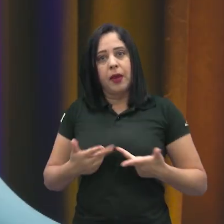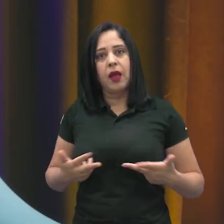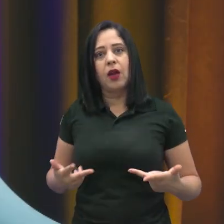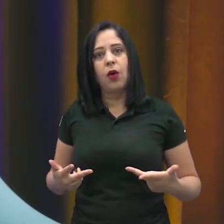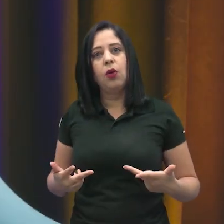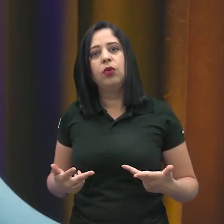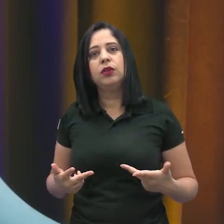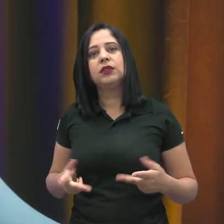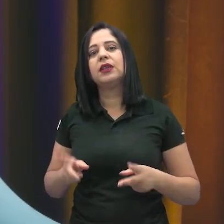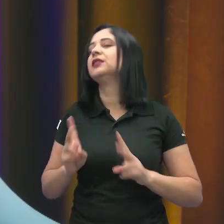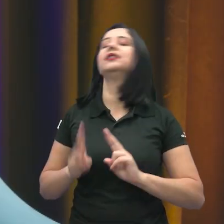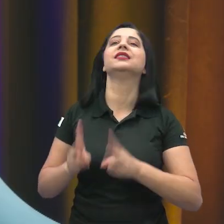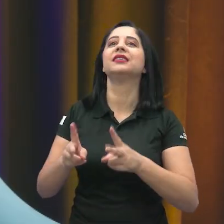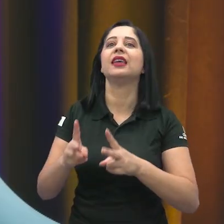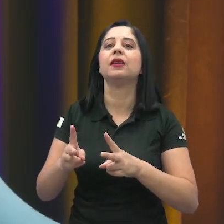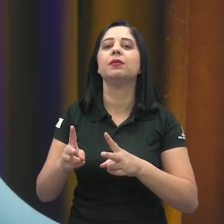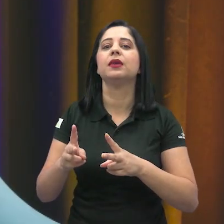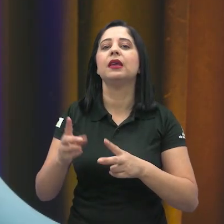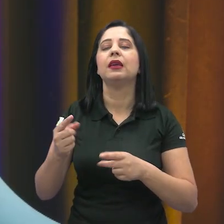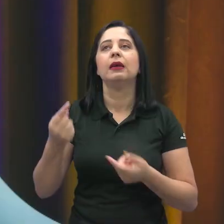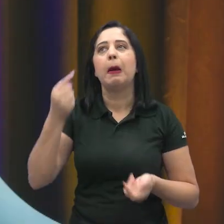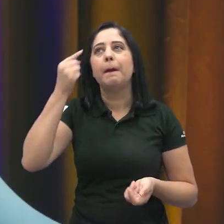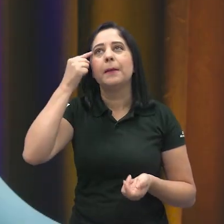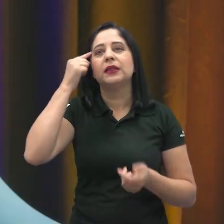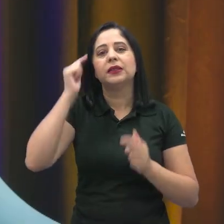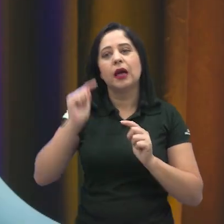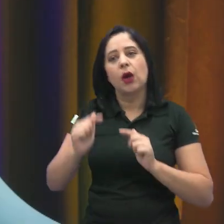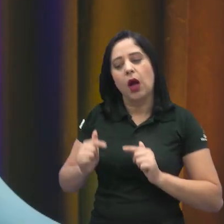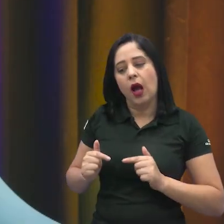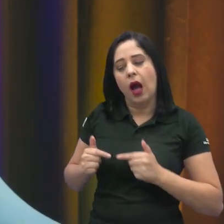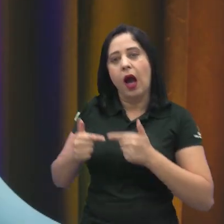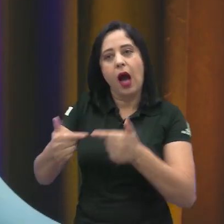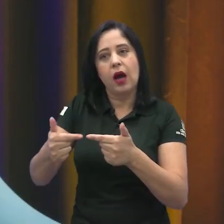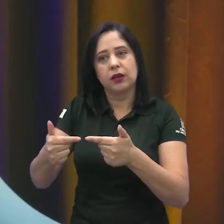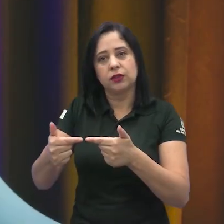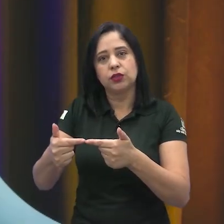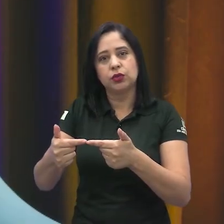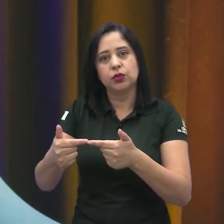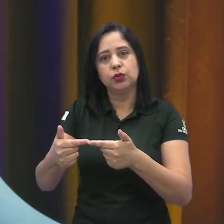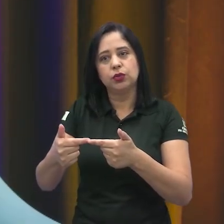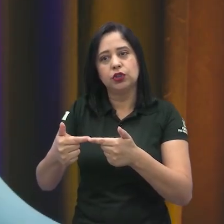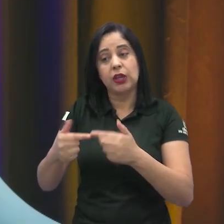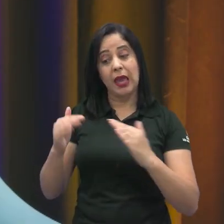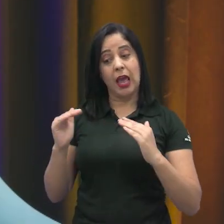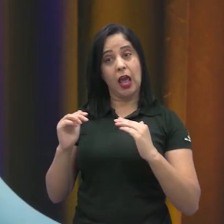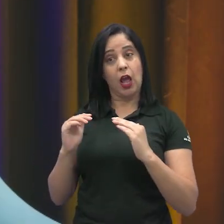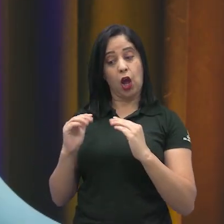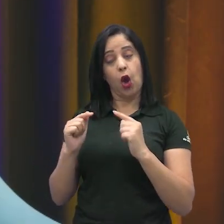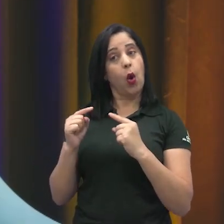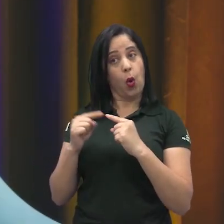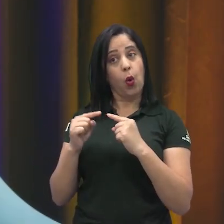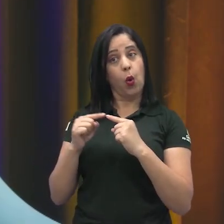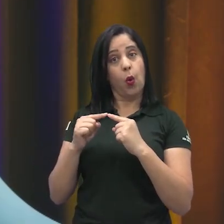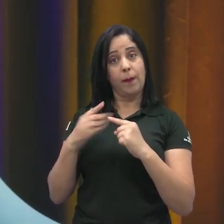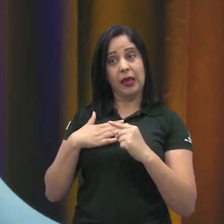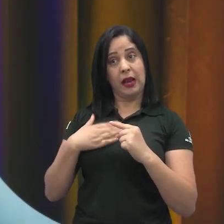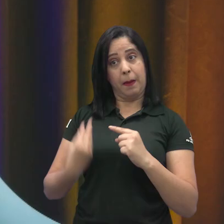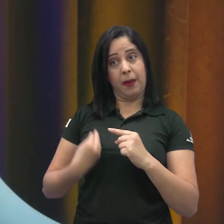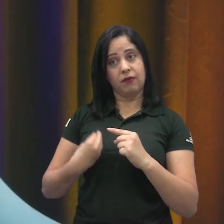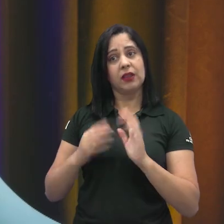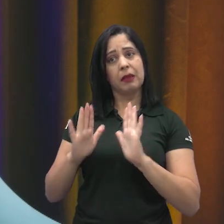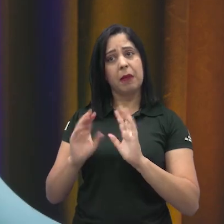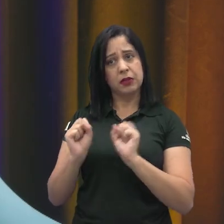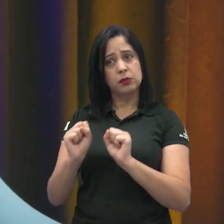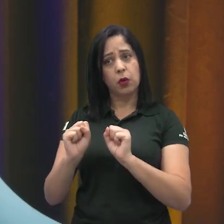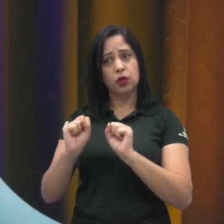busca de estar sempre tendo ações que vão de encontro com o meu desenvolvimento pessoal, mas que eu possa me projetar no meu